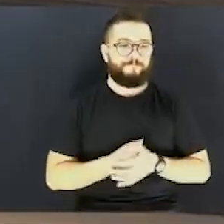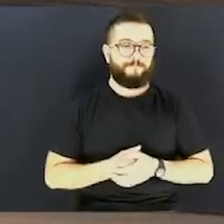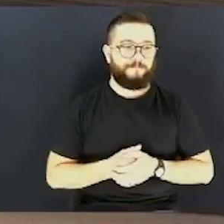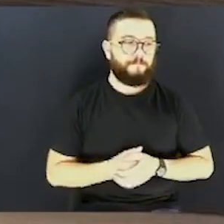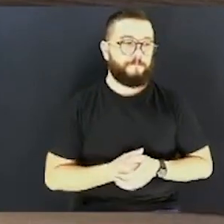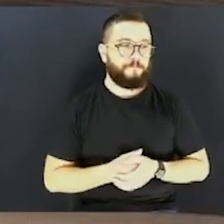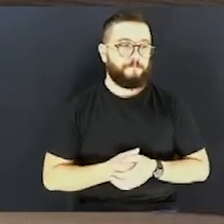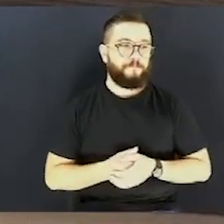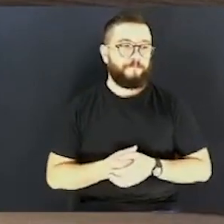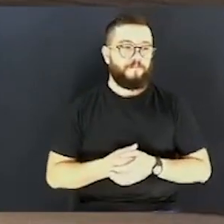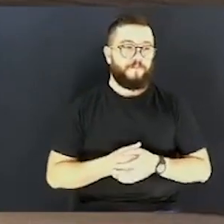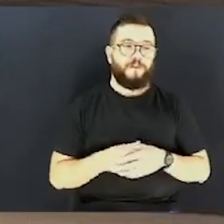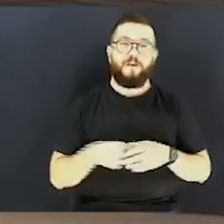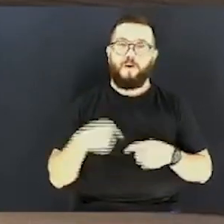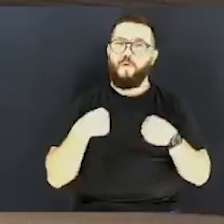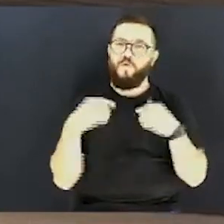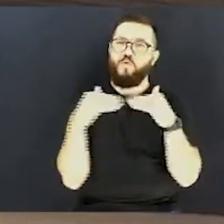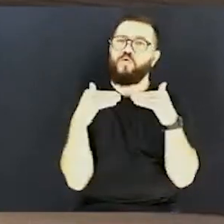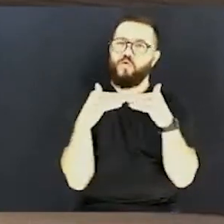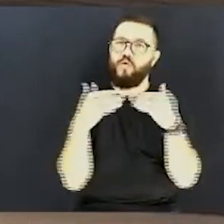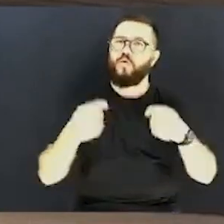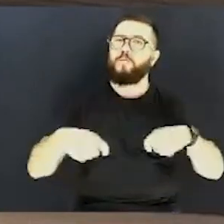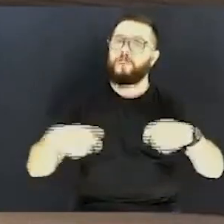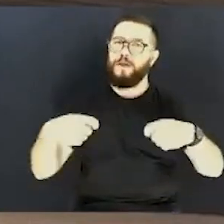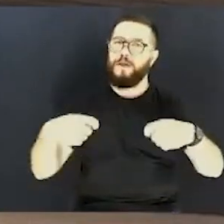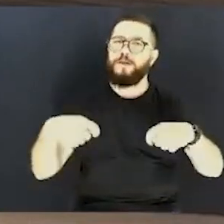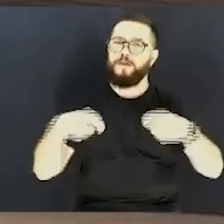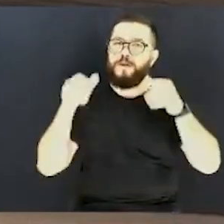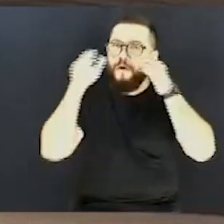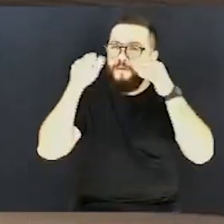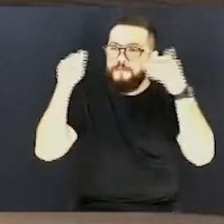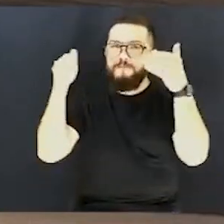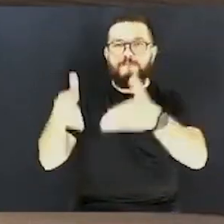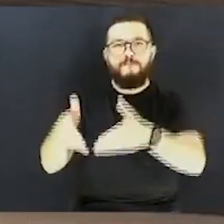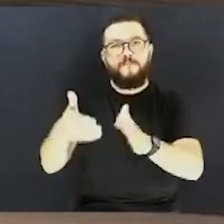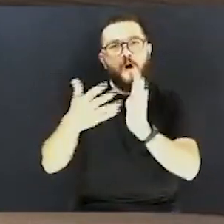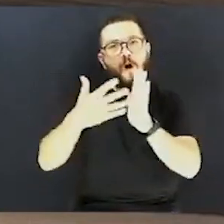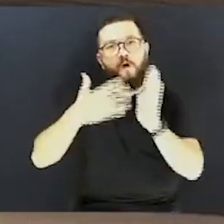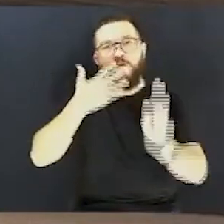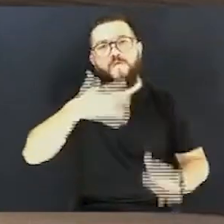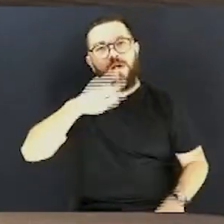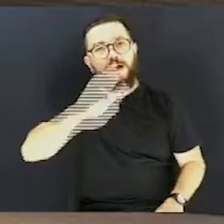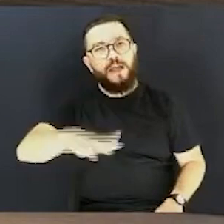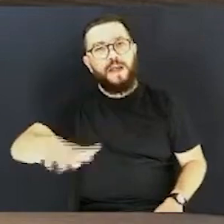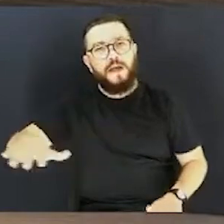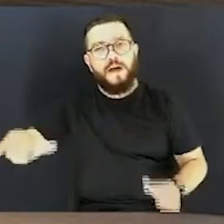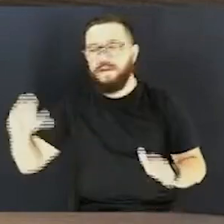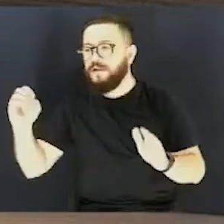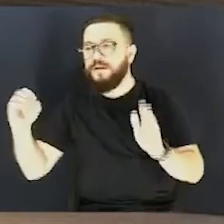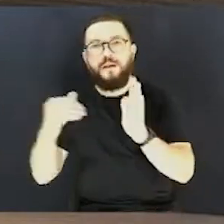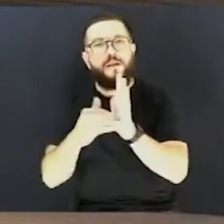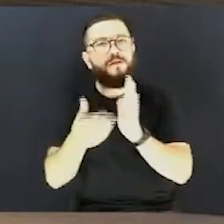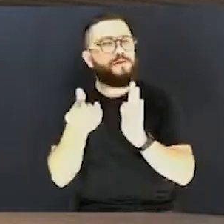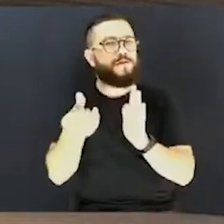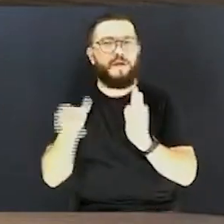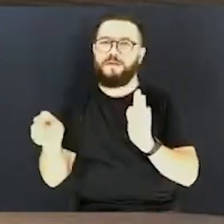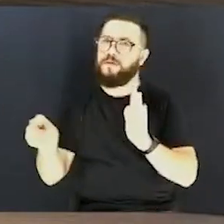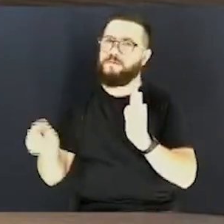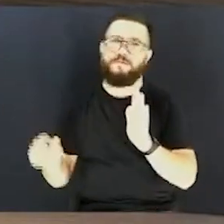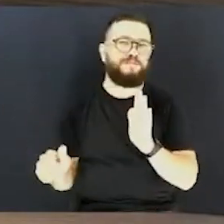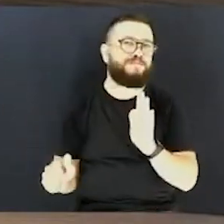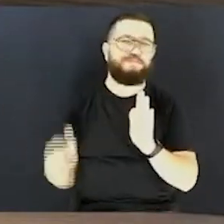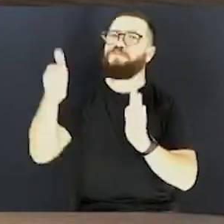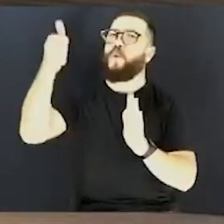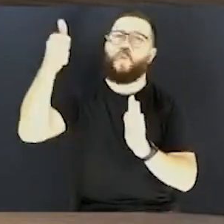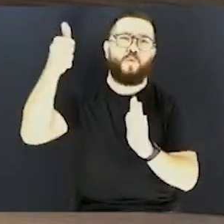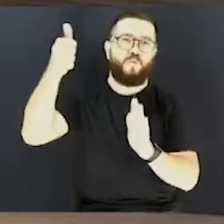primeira infância, no nosso país, então é uma mudança, né, de mentalidade, que inclusive é o que, de certa forma, a gente tem já o